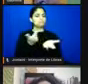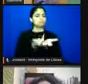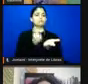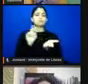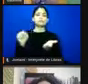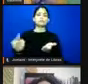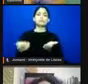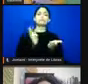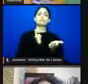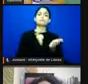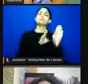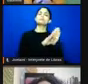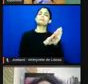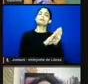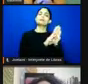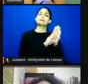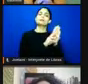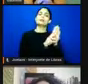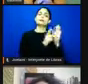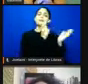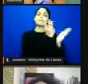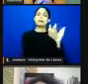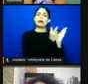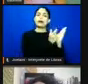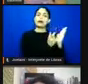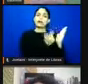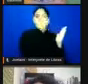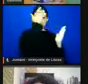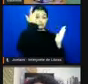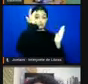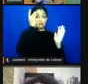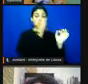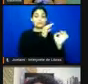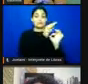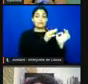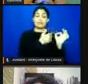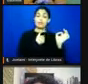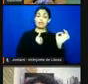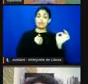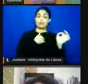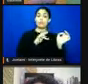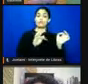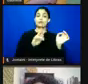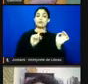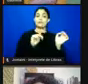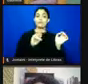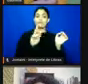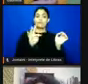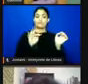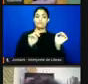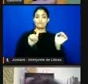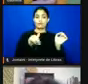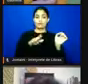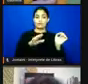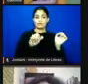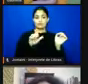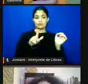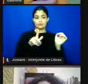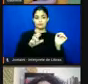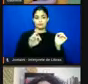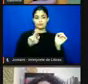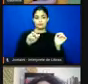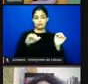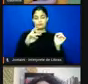palavra dos organizadores, que são eu, a Francière de Rocha Oliveira, que também diagramou esse livro, com todo carinho, com todo